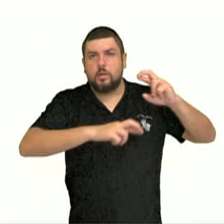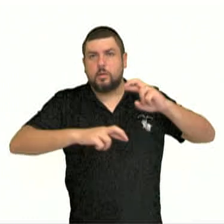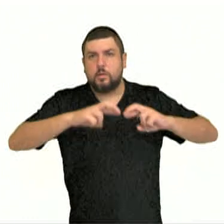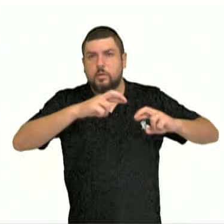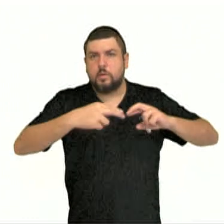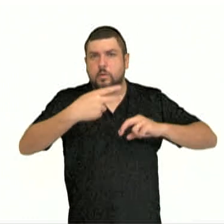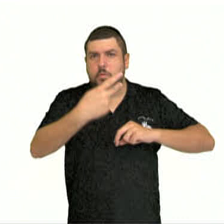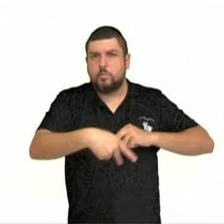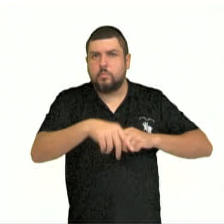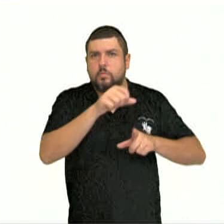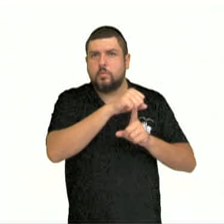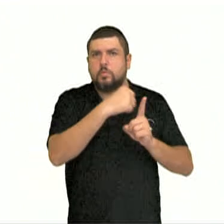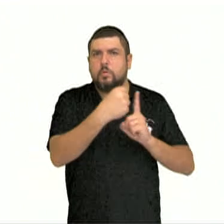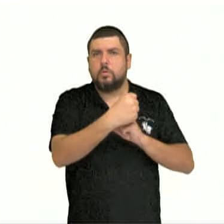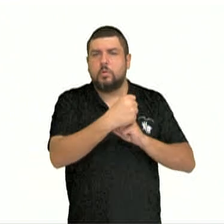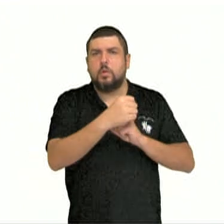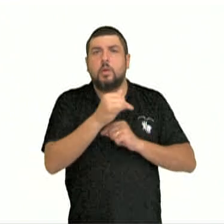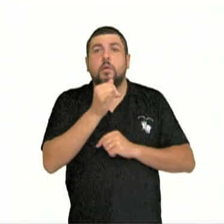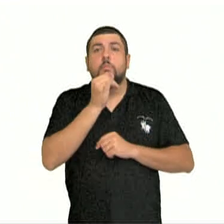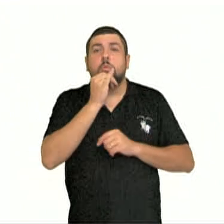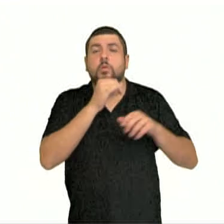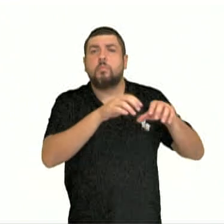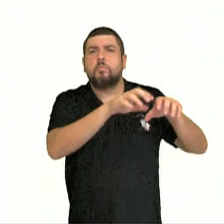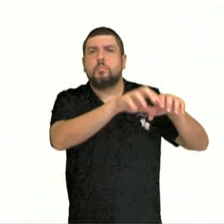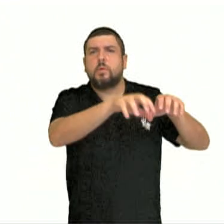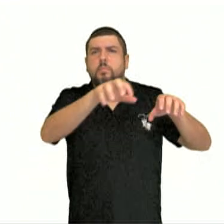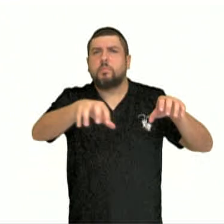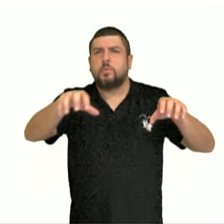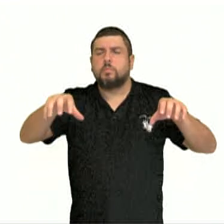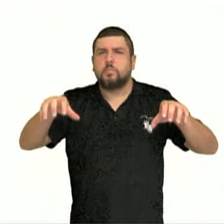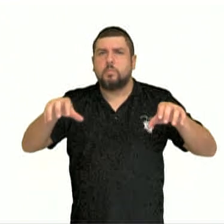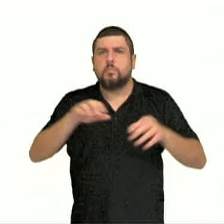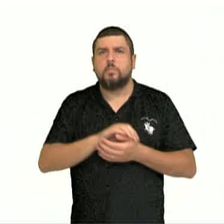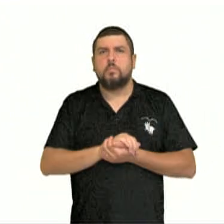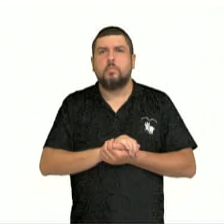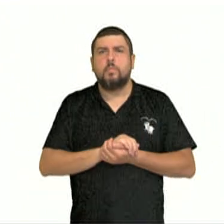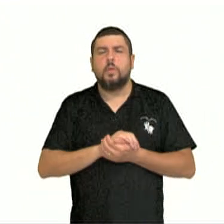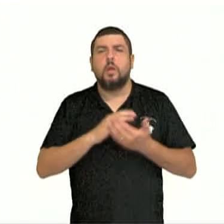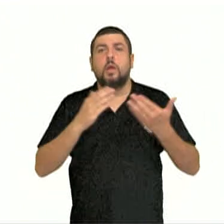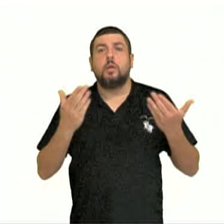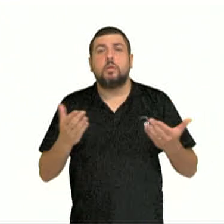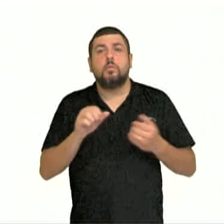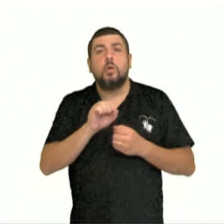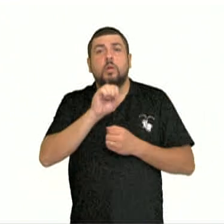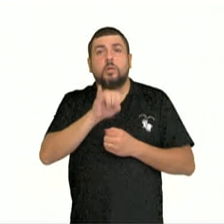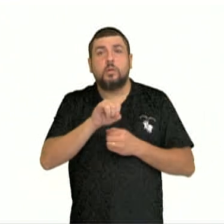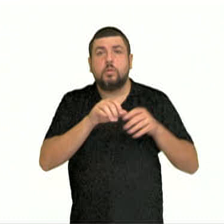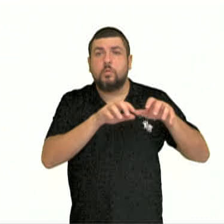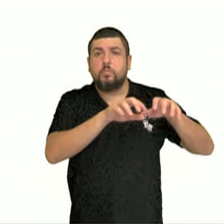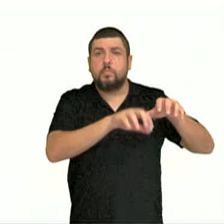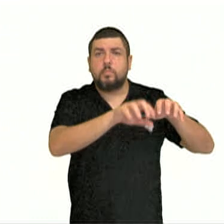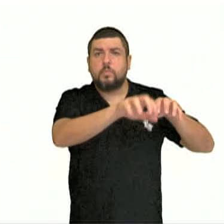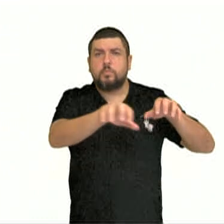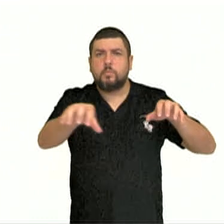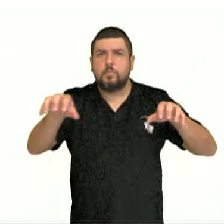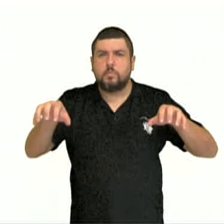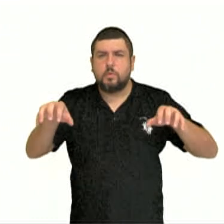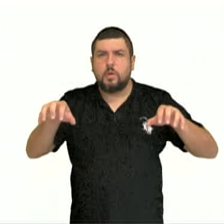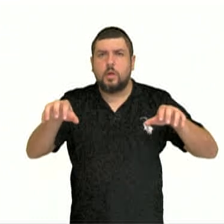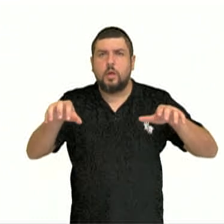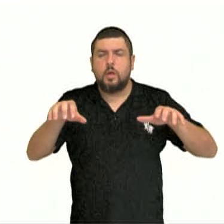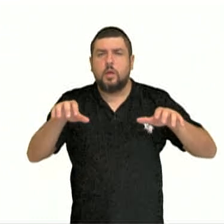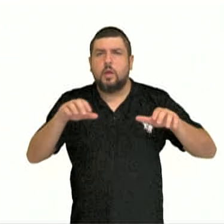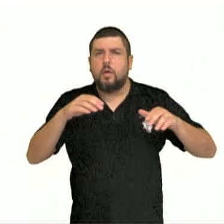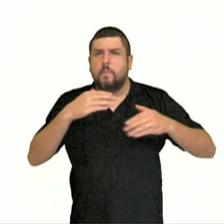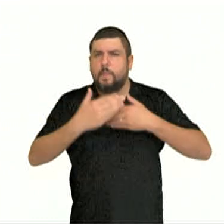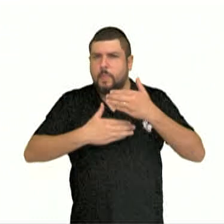as instituições sociais. Né, qual era o papel que elas tinham, se elas cumpriam determinadas questões, né, que a gente irá ver